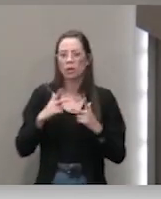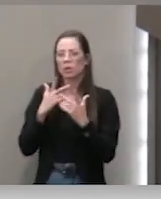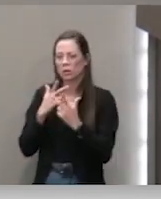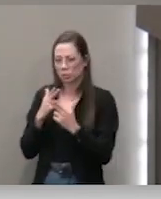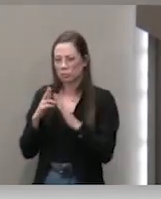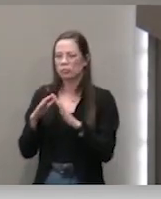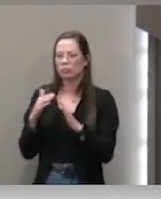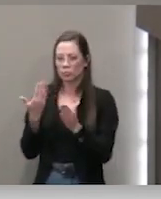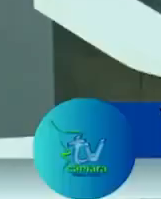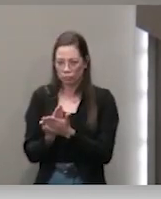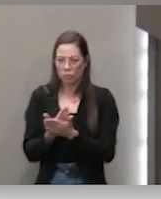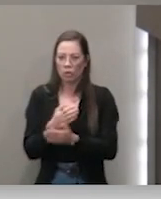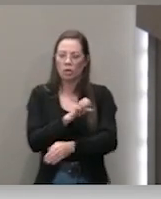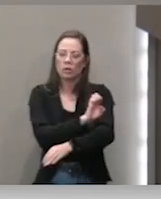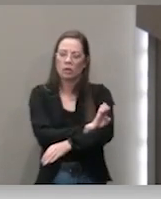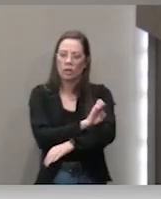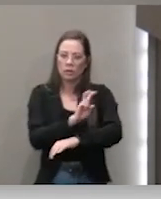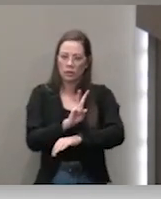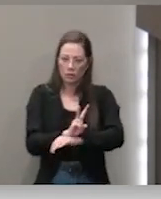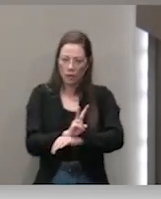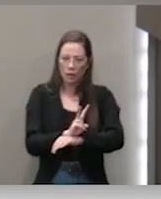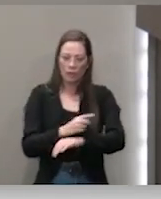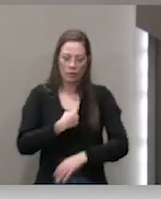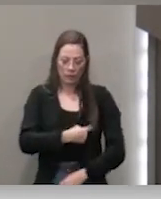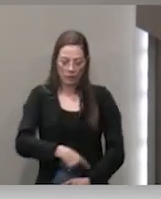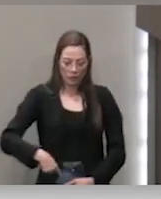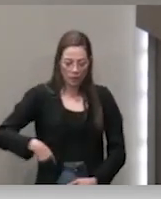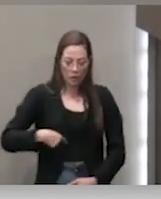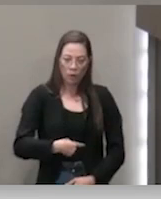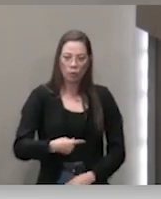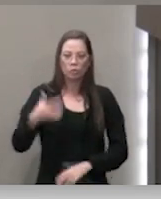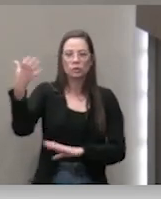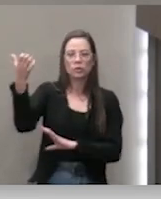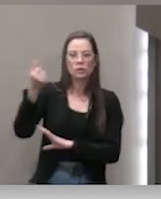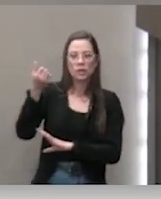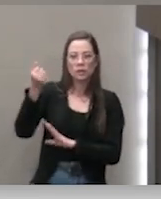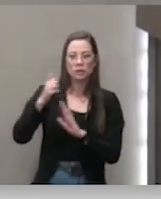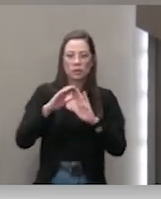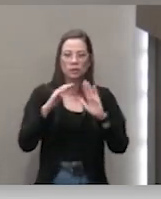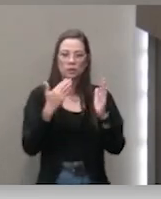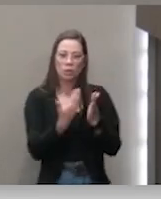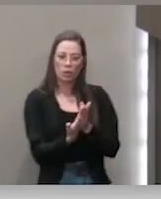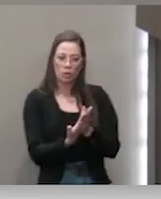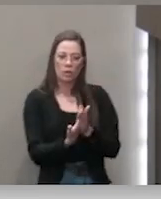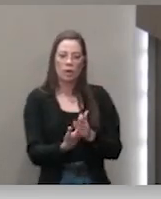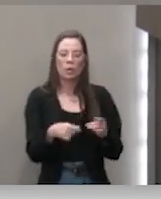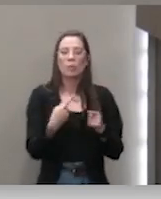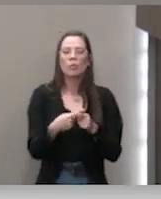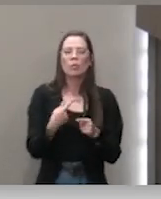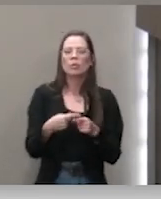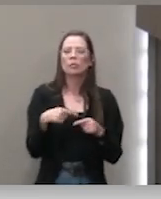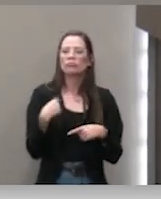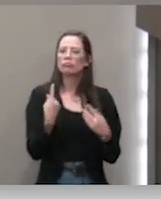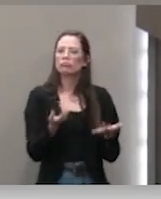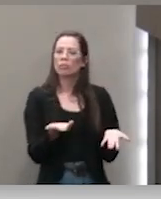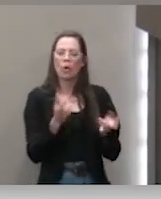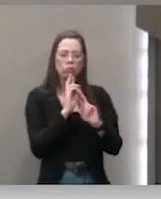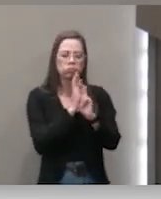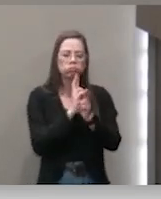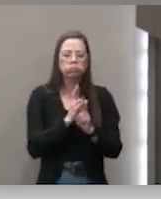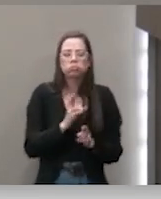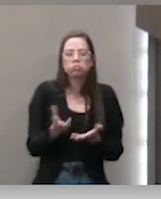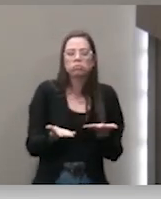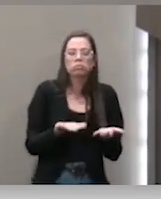eles dão aula no Enave, eles dão aula no Ceci, no Fagundes, em outros colégios pela nossa cidade. Mas e por que esse